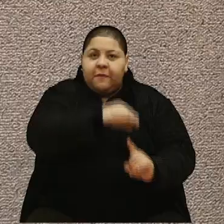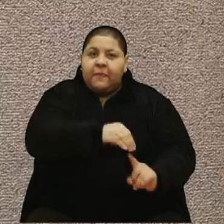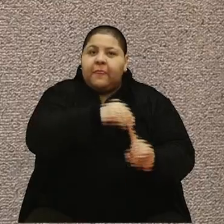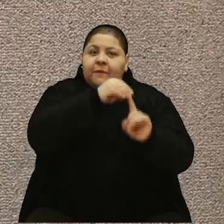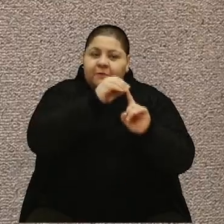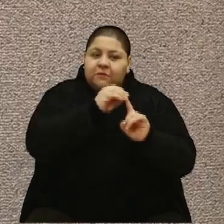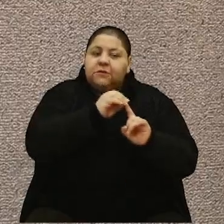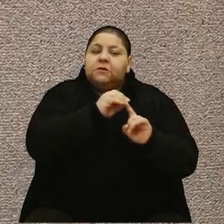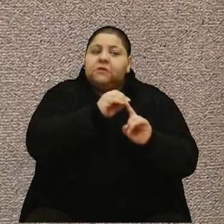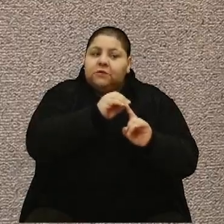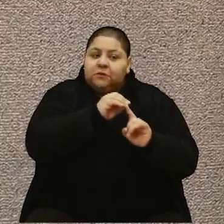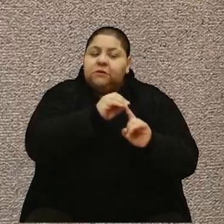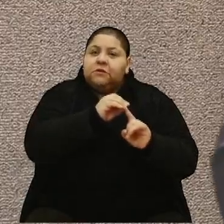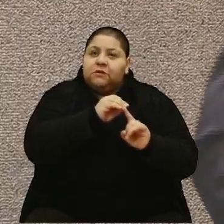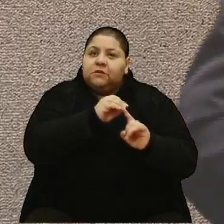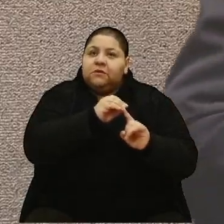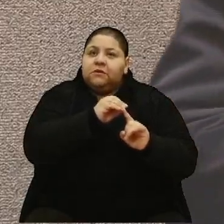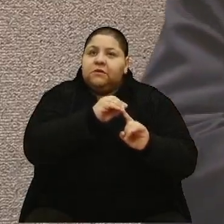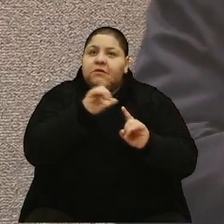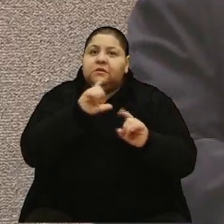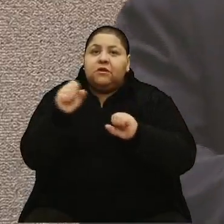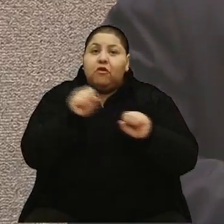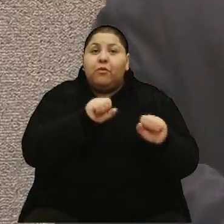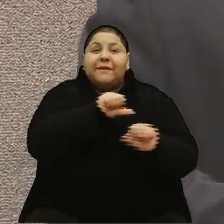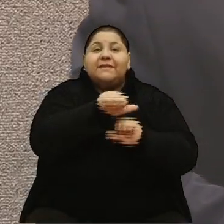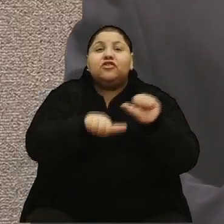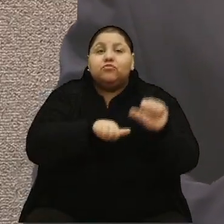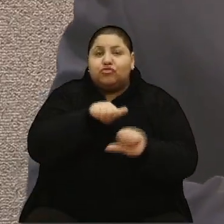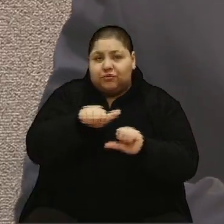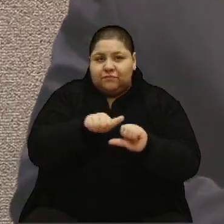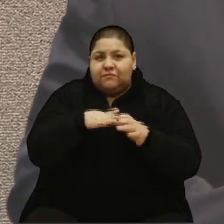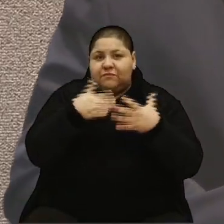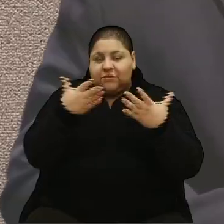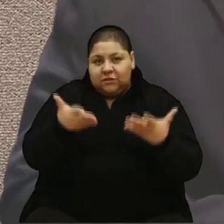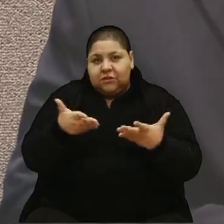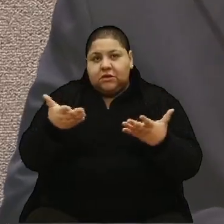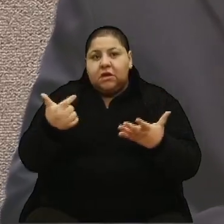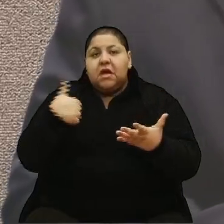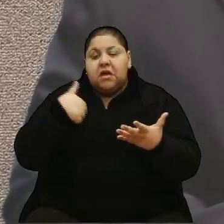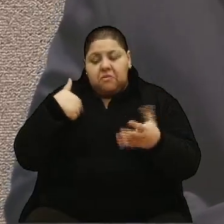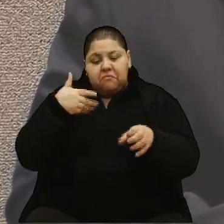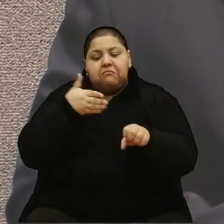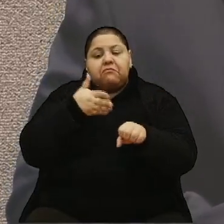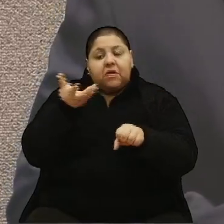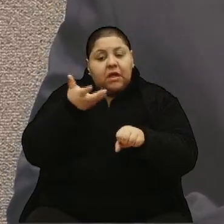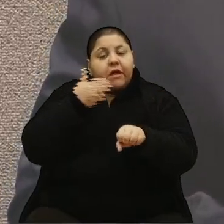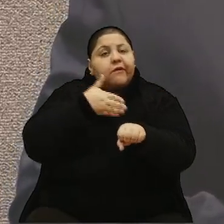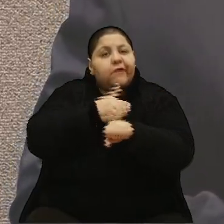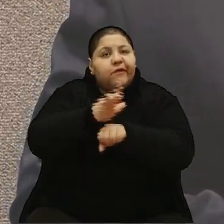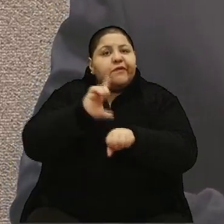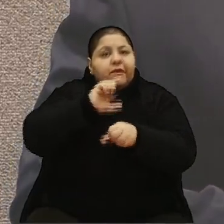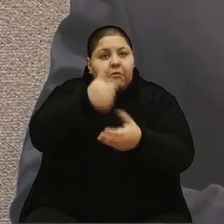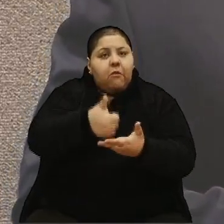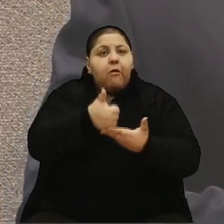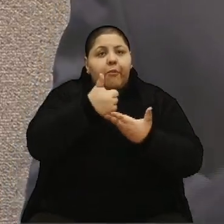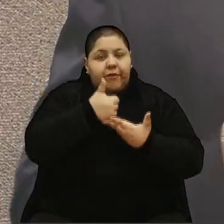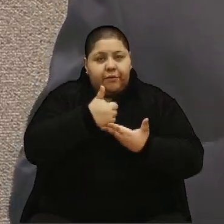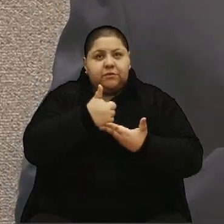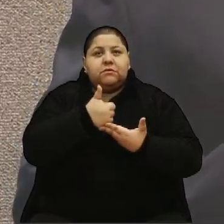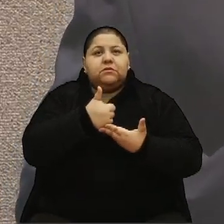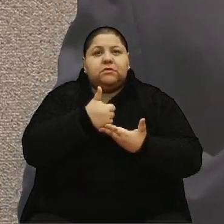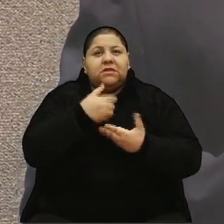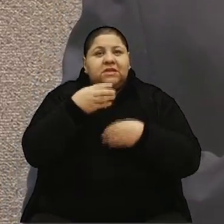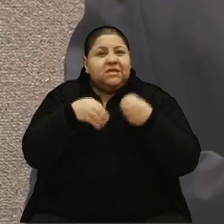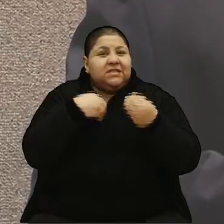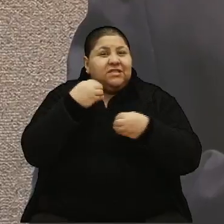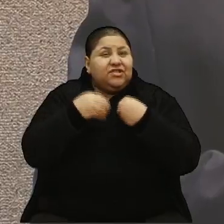principalmente, de que tem o poder de mudar. Então, quero estar presente, contem comigo. Tenho sentido